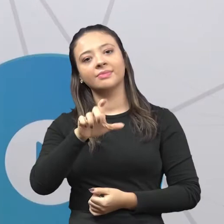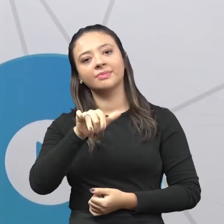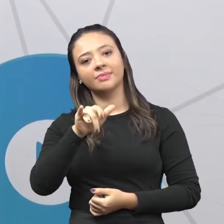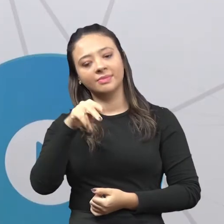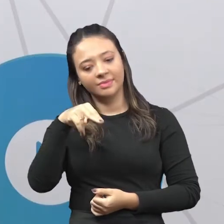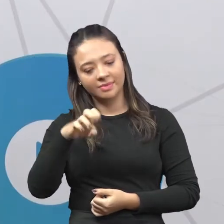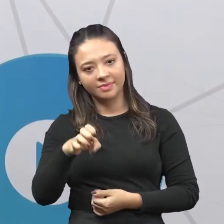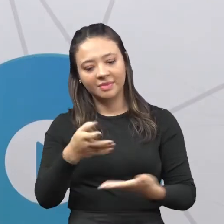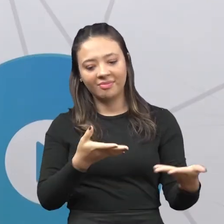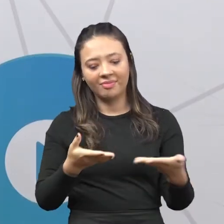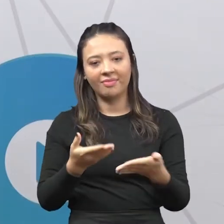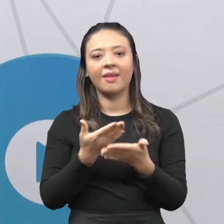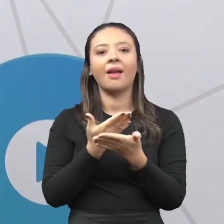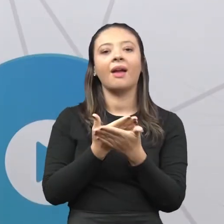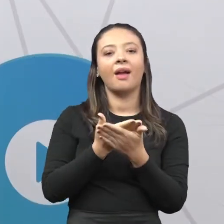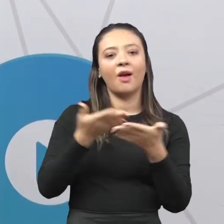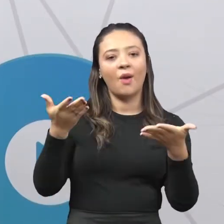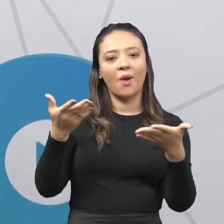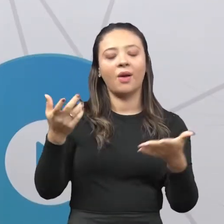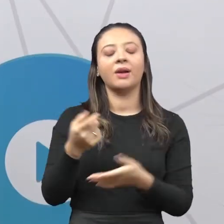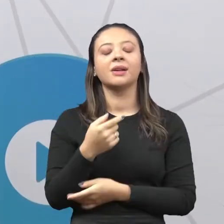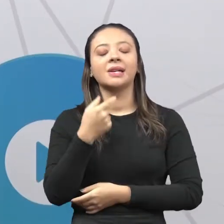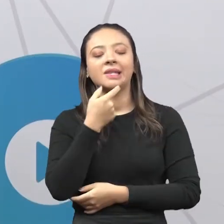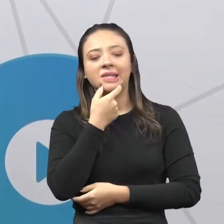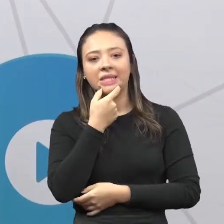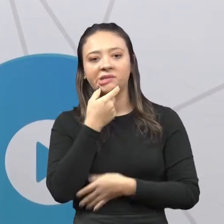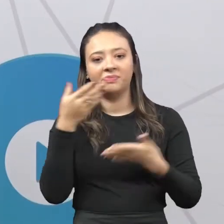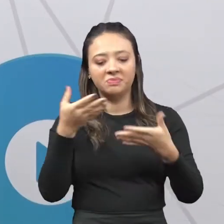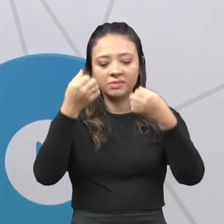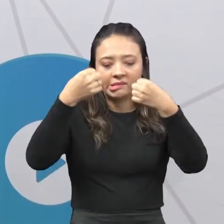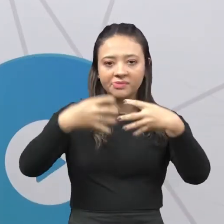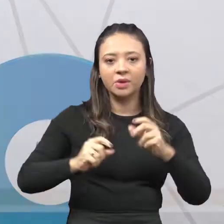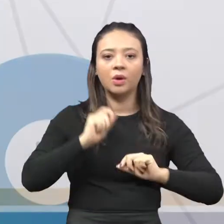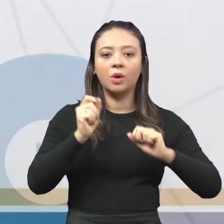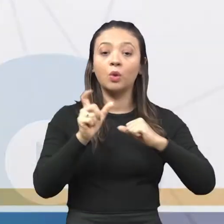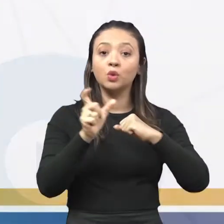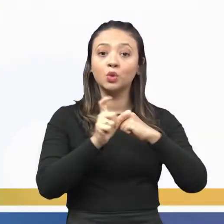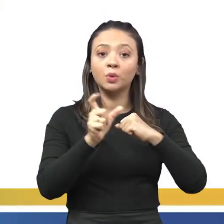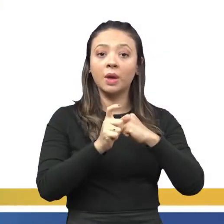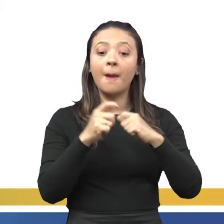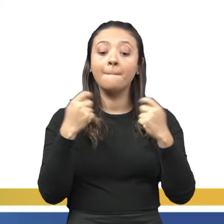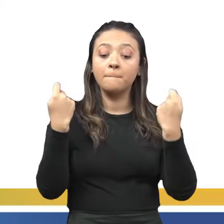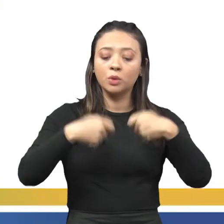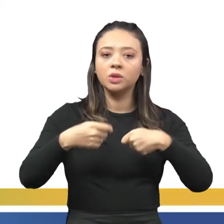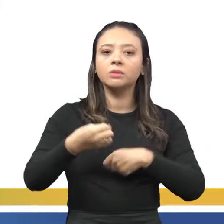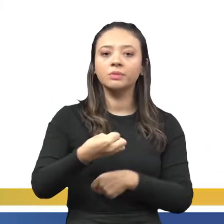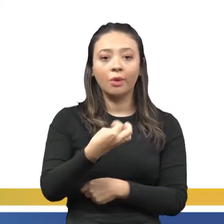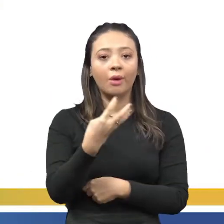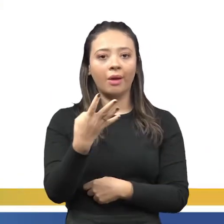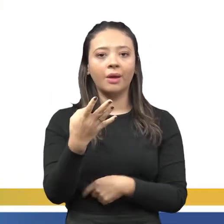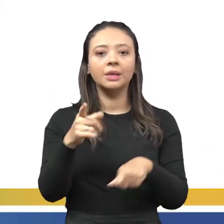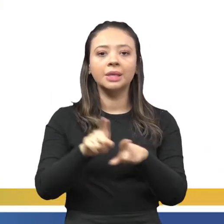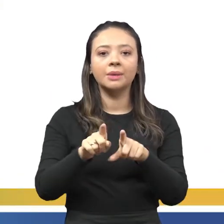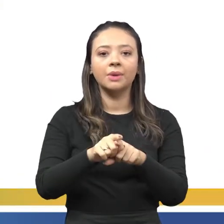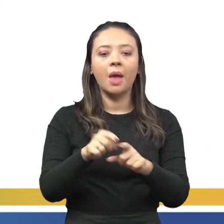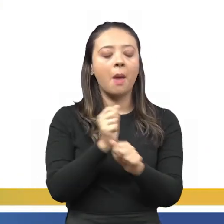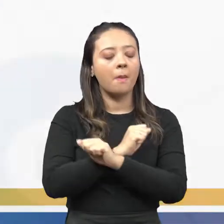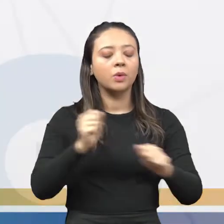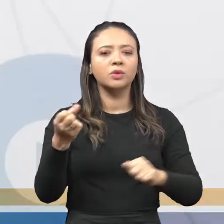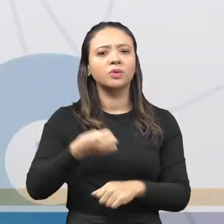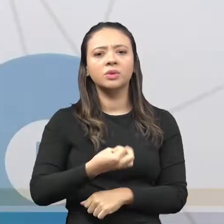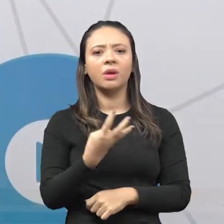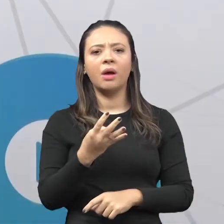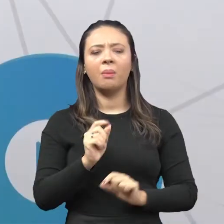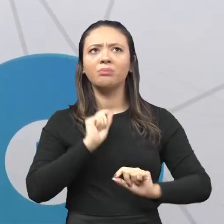bem-vindos à nossa aula de inglês. Hoje nós vamos falar um pouquinho sobre substantivos contáveis e incontáveis. Você sabe o que